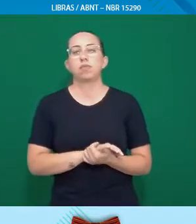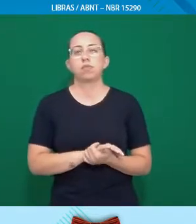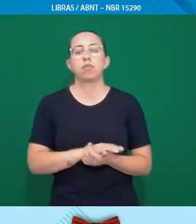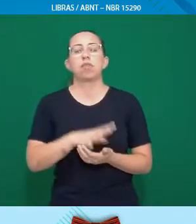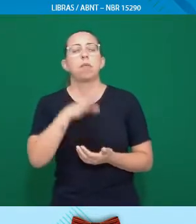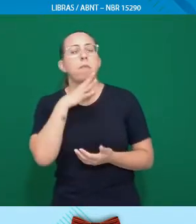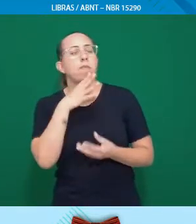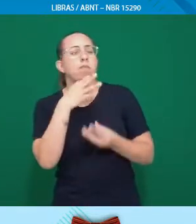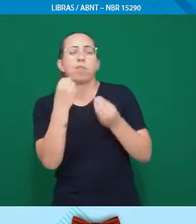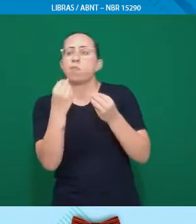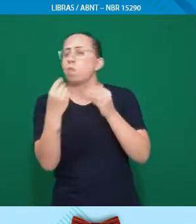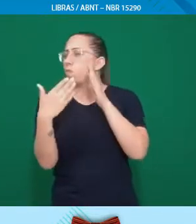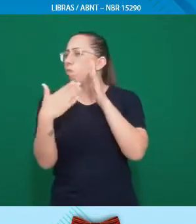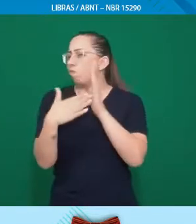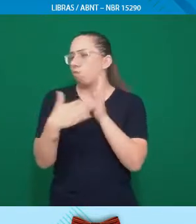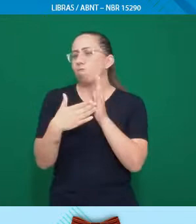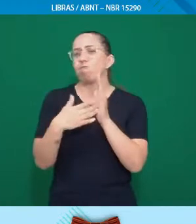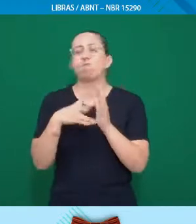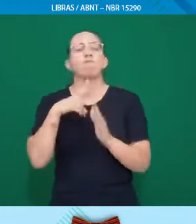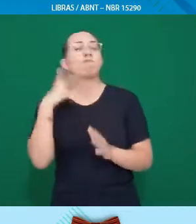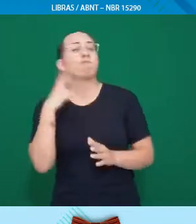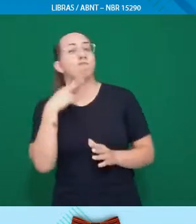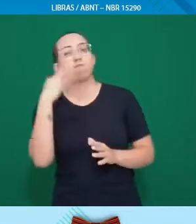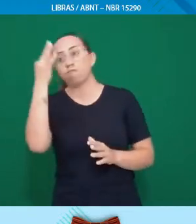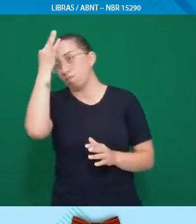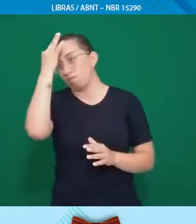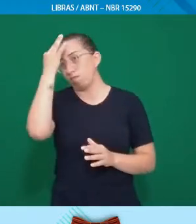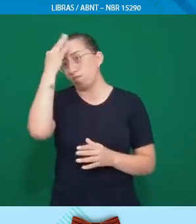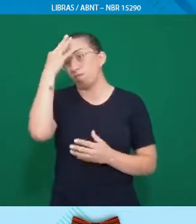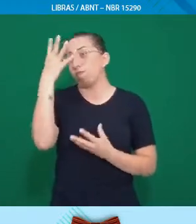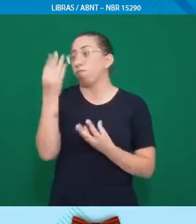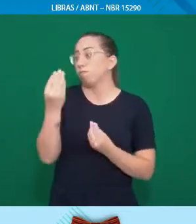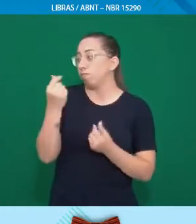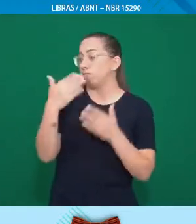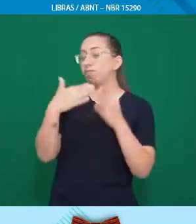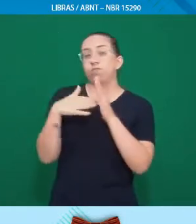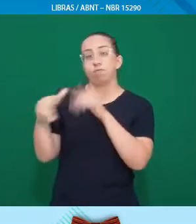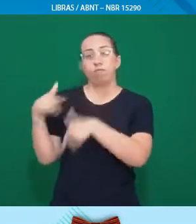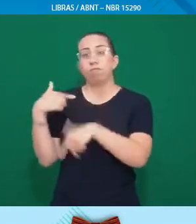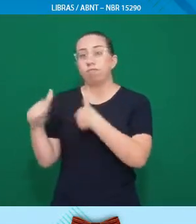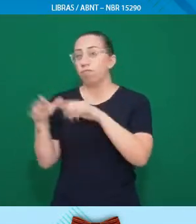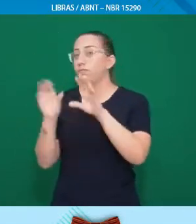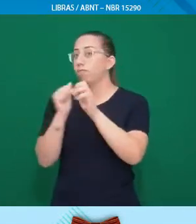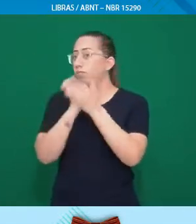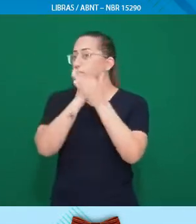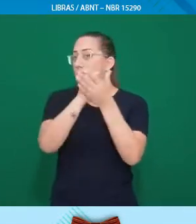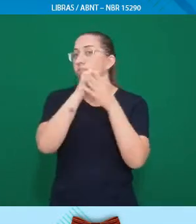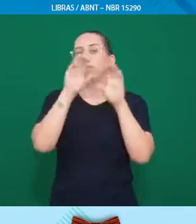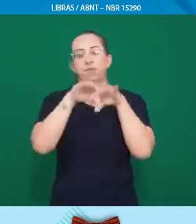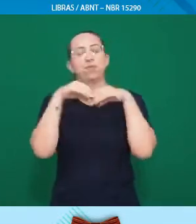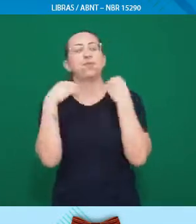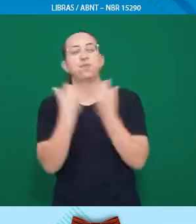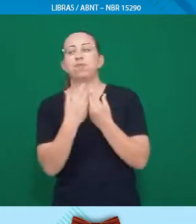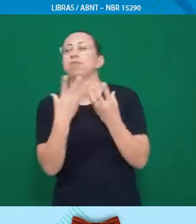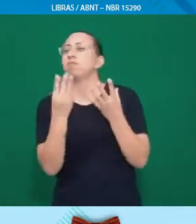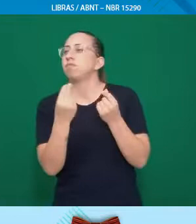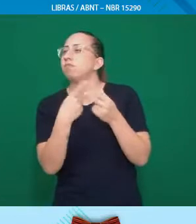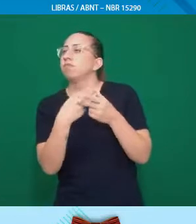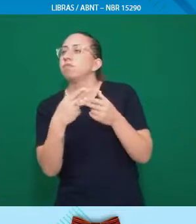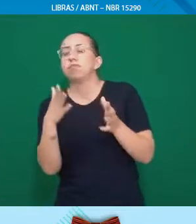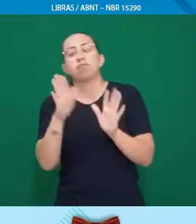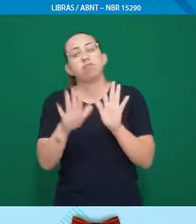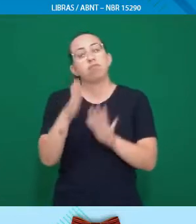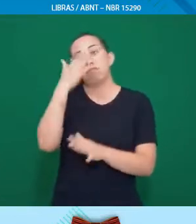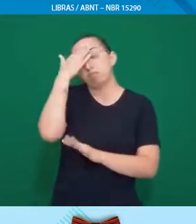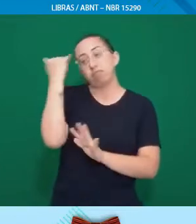conhecidos de longa data o seu Tadeu nessa deu de tanto tempo já que nós trabalhamos pela comunidade e tem muitas coisas que a gente